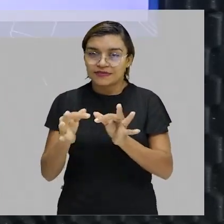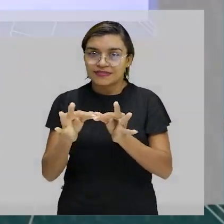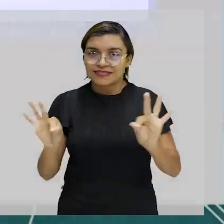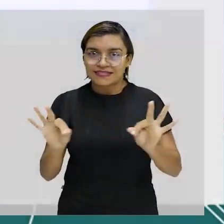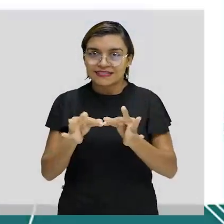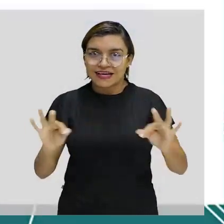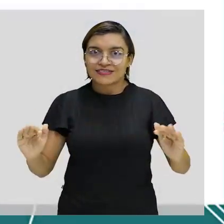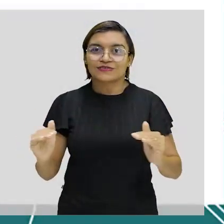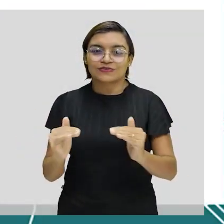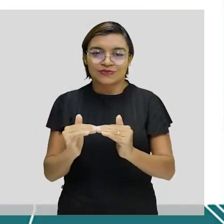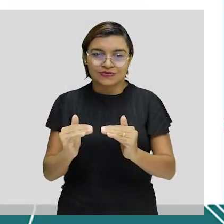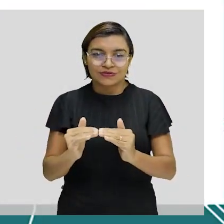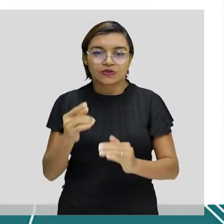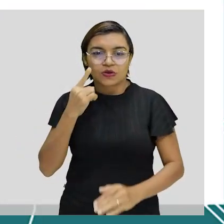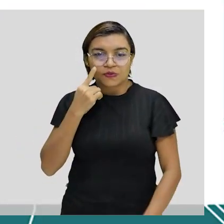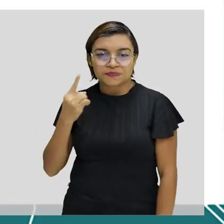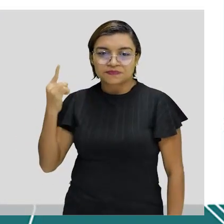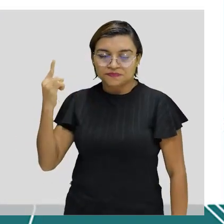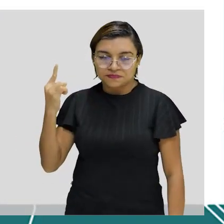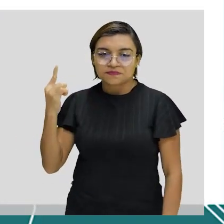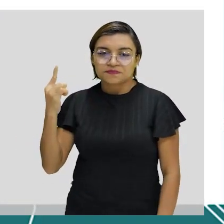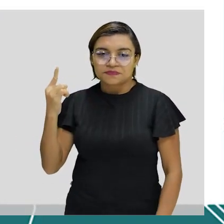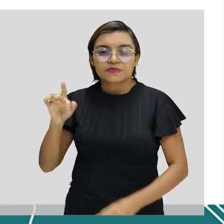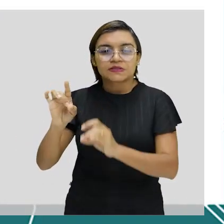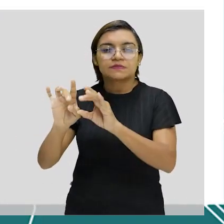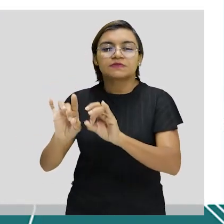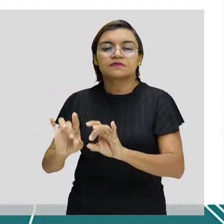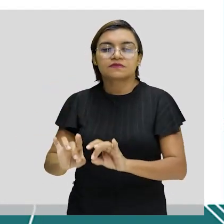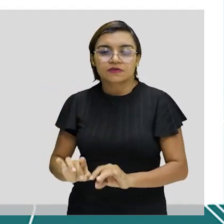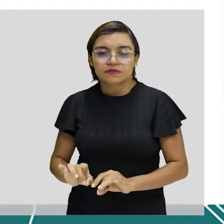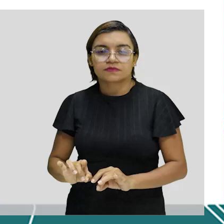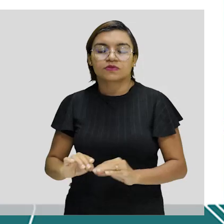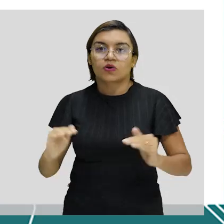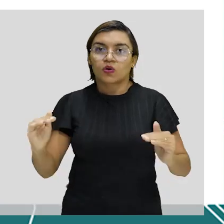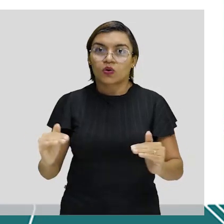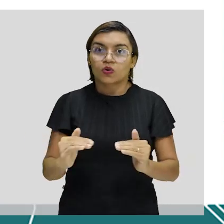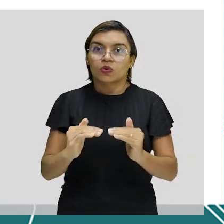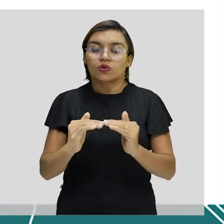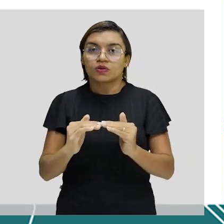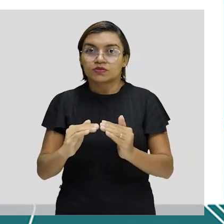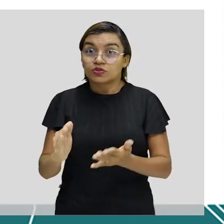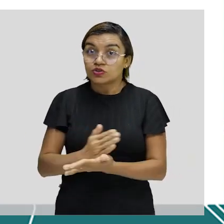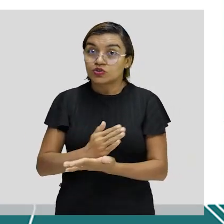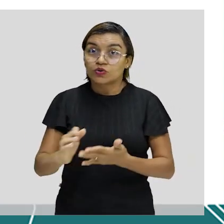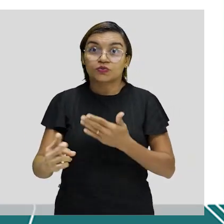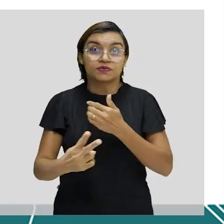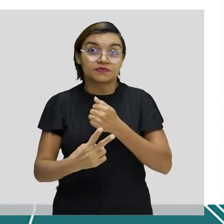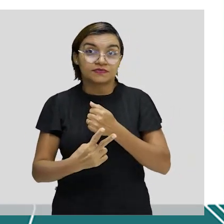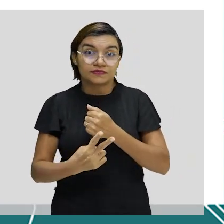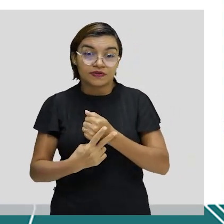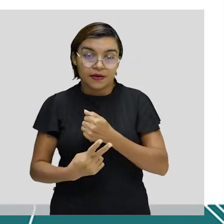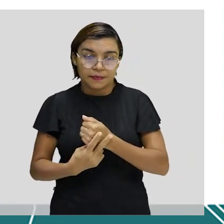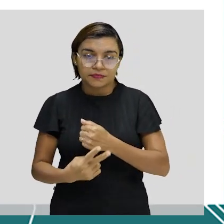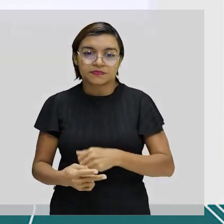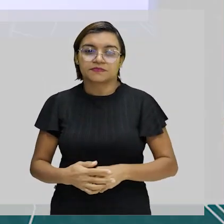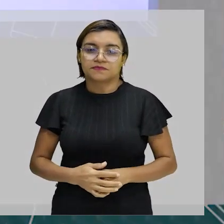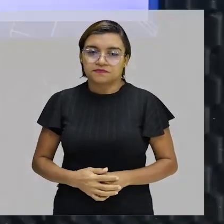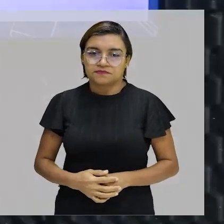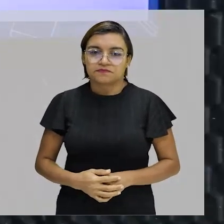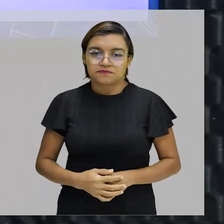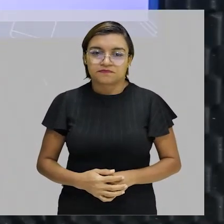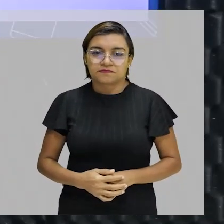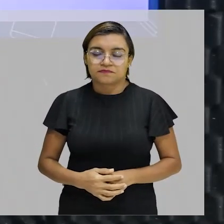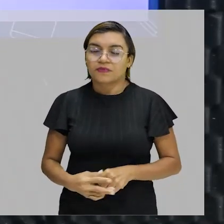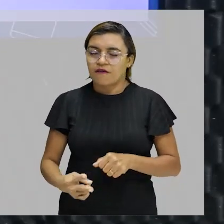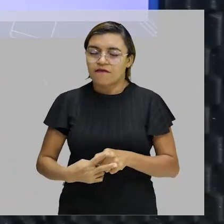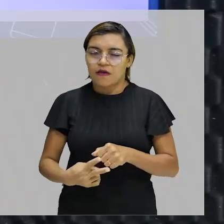concordância. Hoje nós vamos ver mais especificamente a concordância de alguns verbos, tá? Na verdade, não é nem concordância